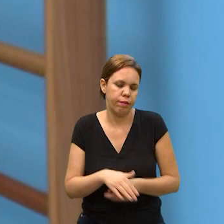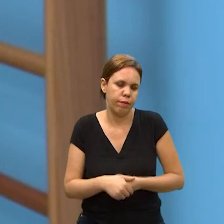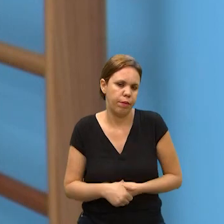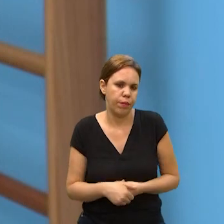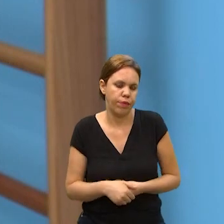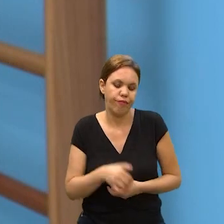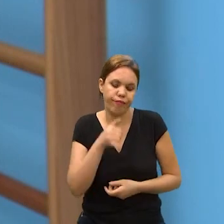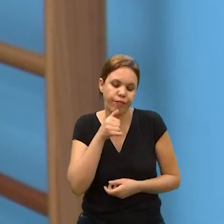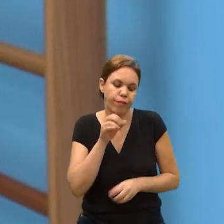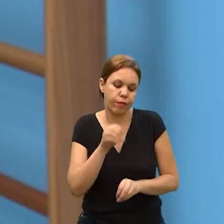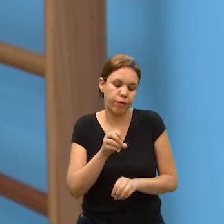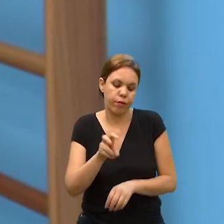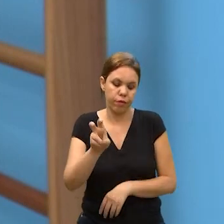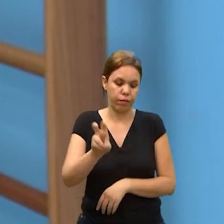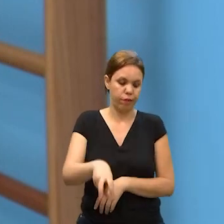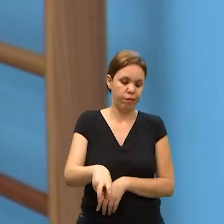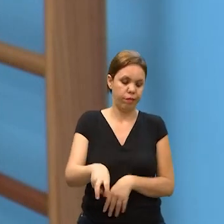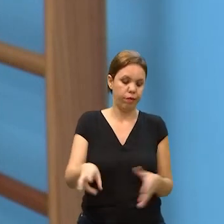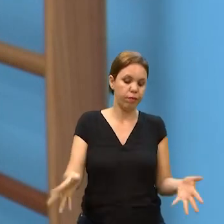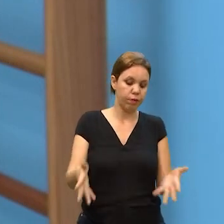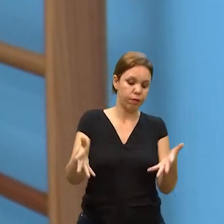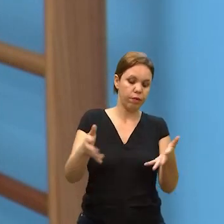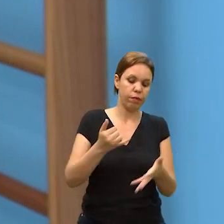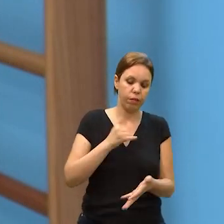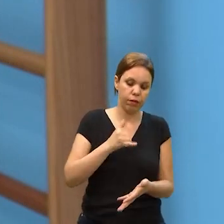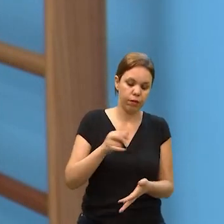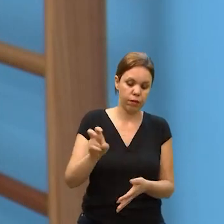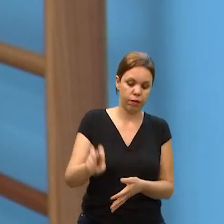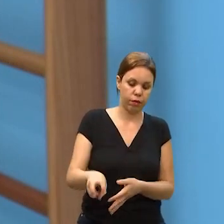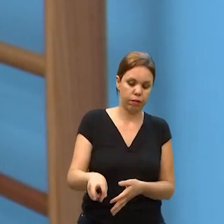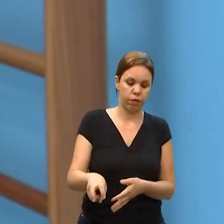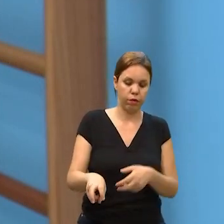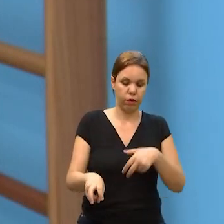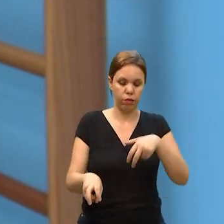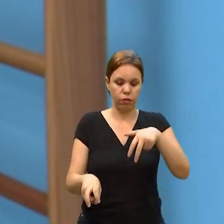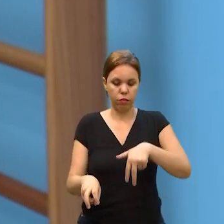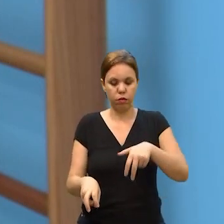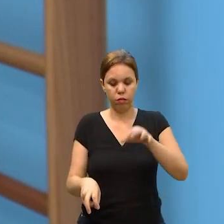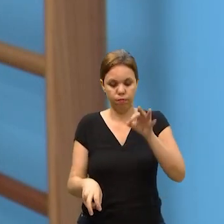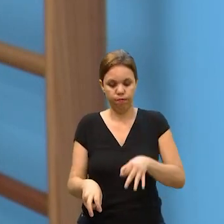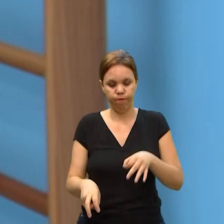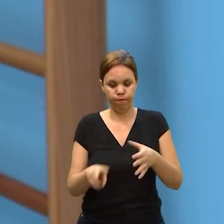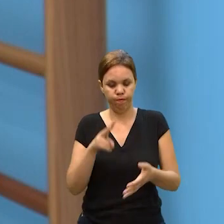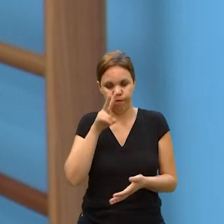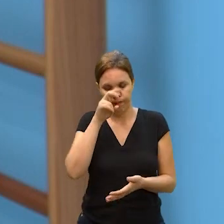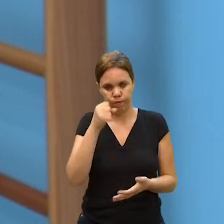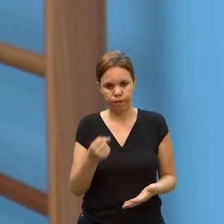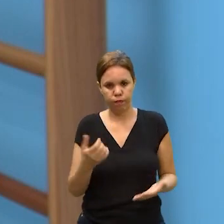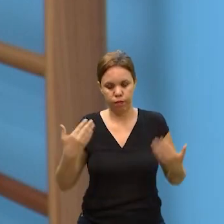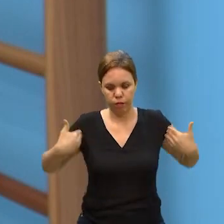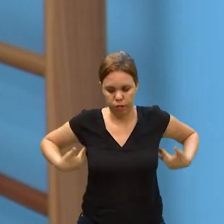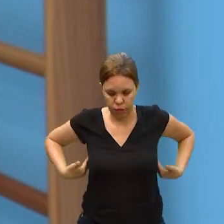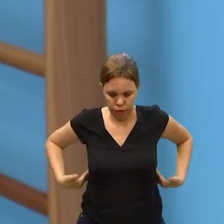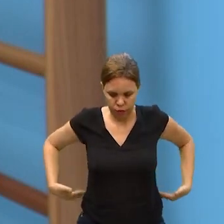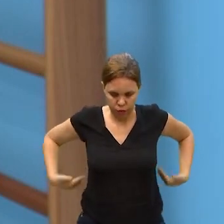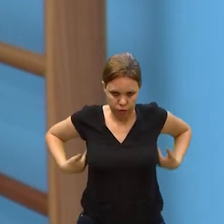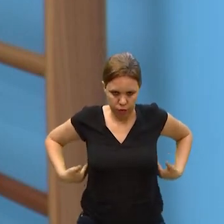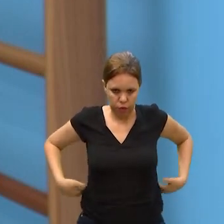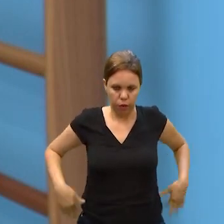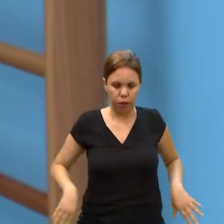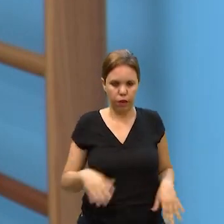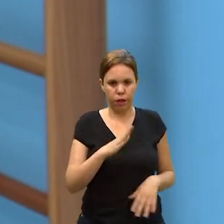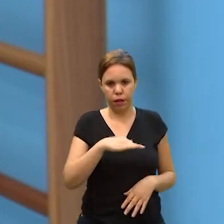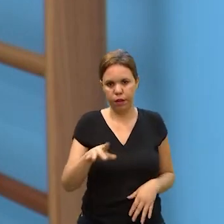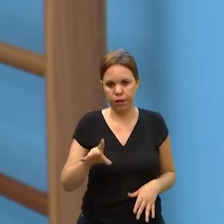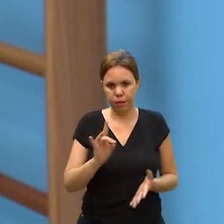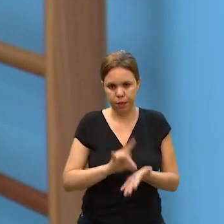estimulação, né, dessa criança, por exemplo, no sentar. Se eu fizer uma estimulação elétrica concomitante à postura sentada, eu vou conseguir trabalhar o tronco